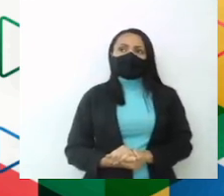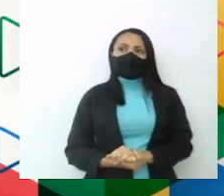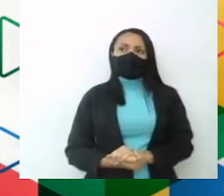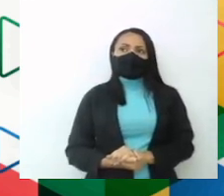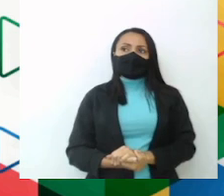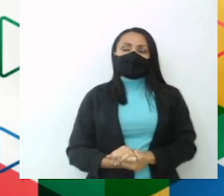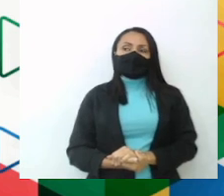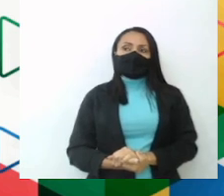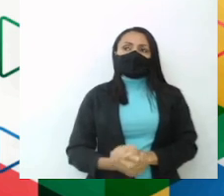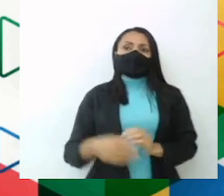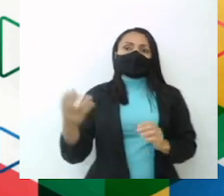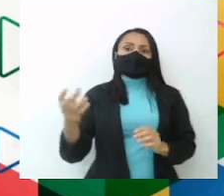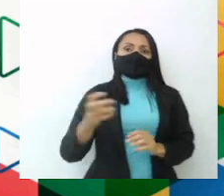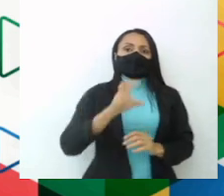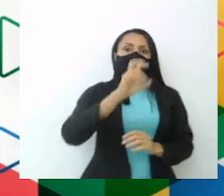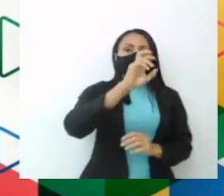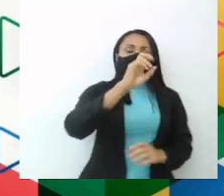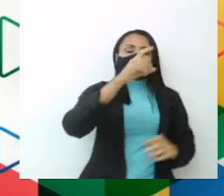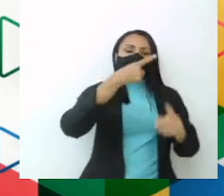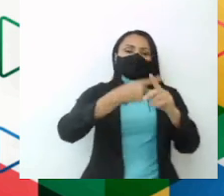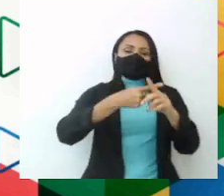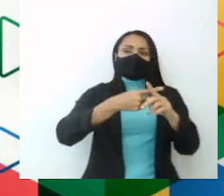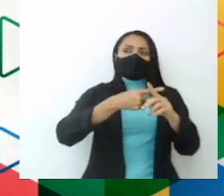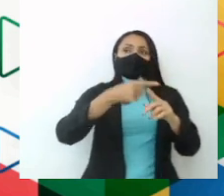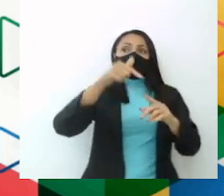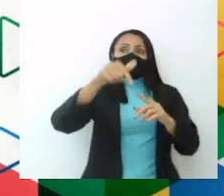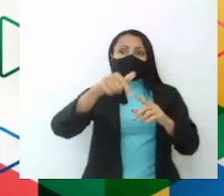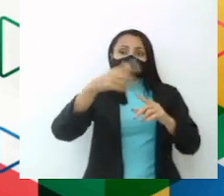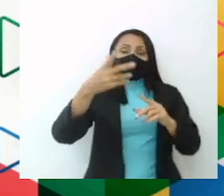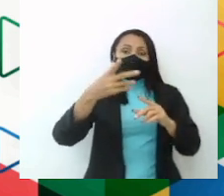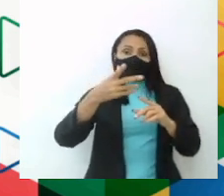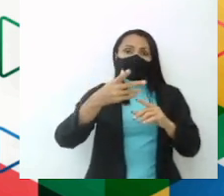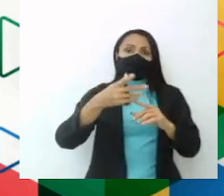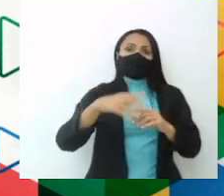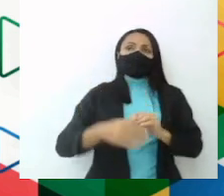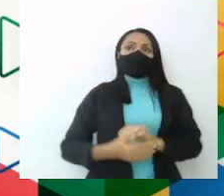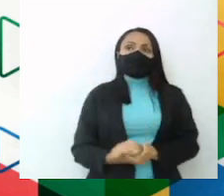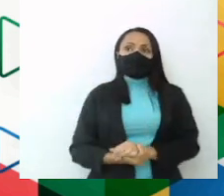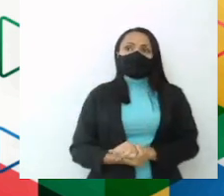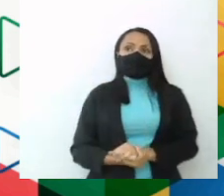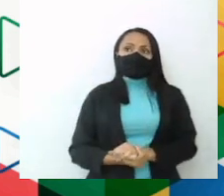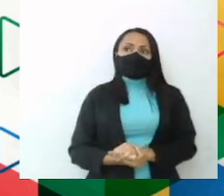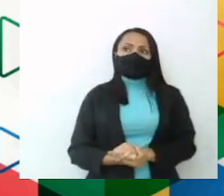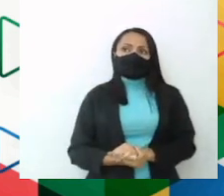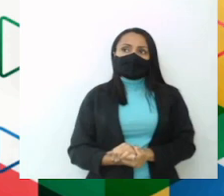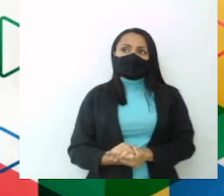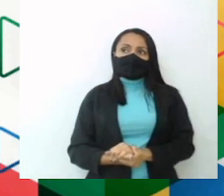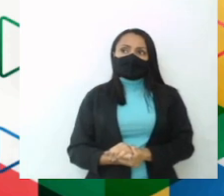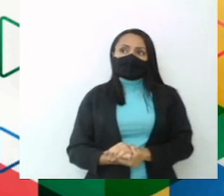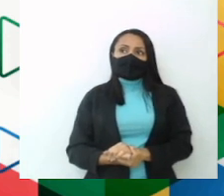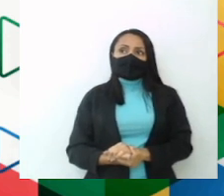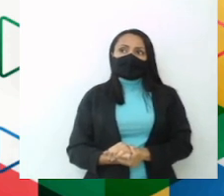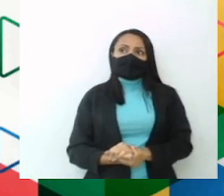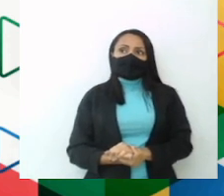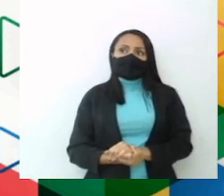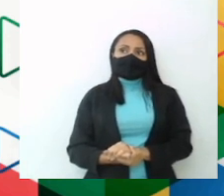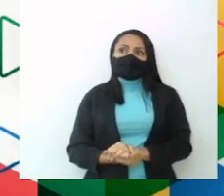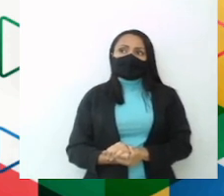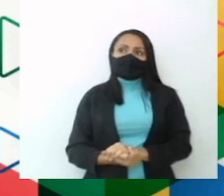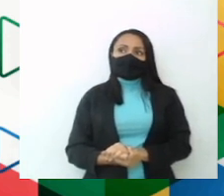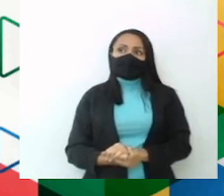simplificação, o que é que você faz? Cada vez que você fizer uma simplificação, você reescreve o que sobra. Ficou 5 vezes